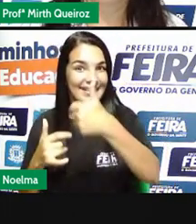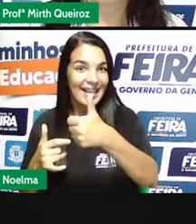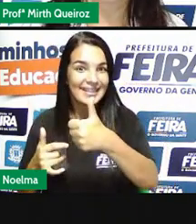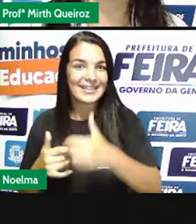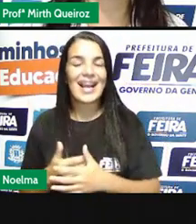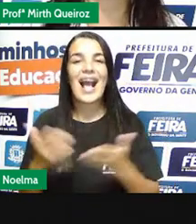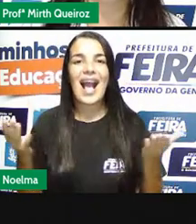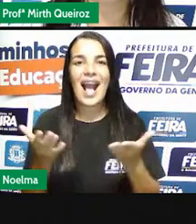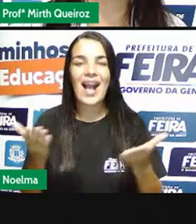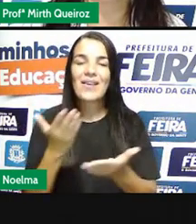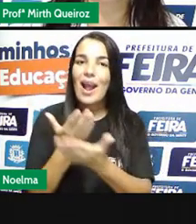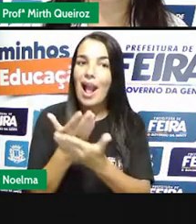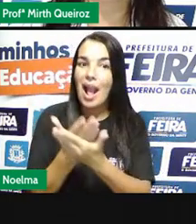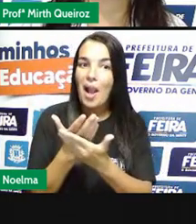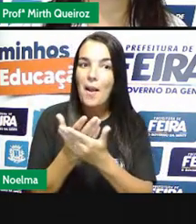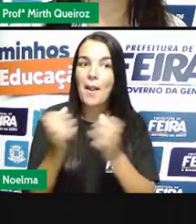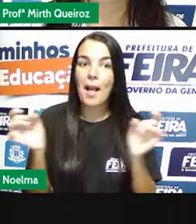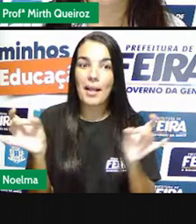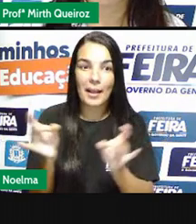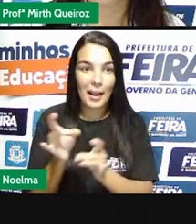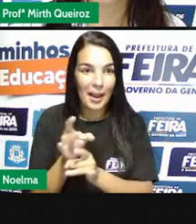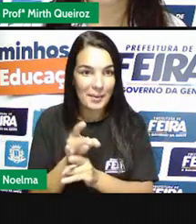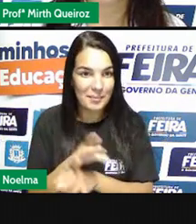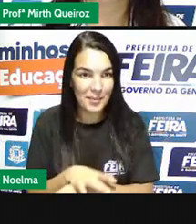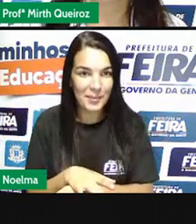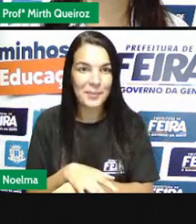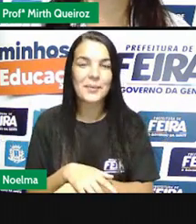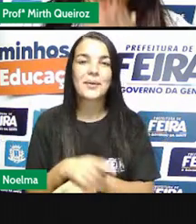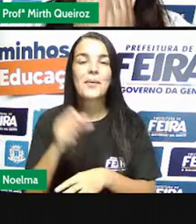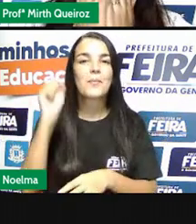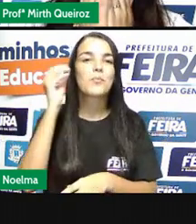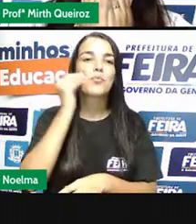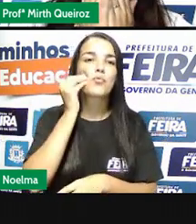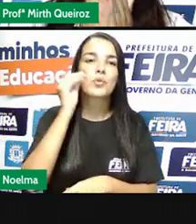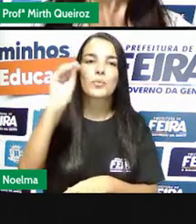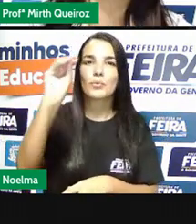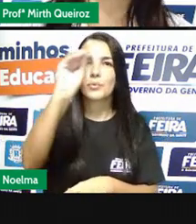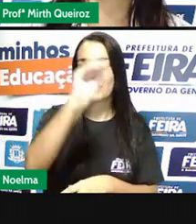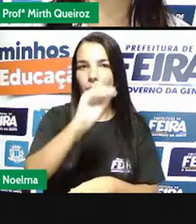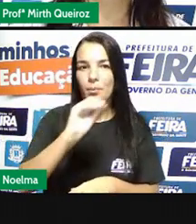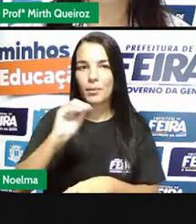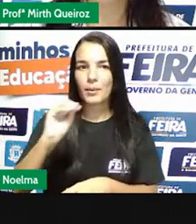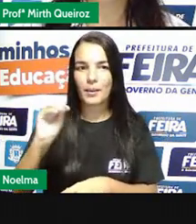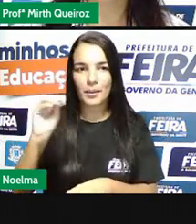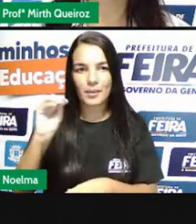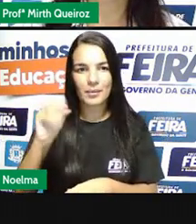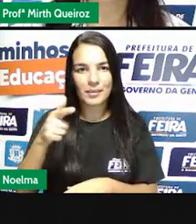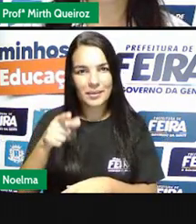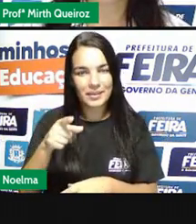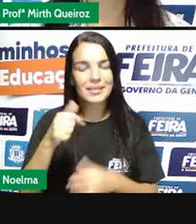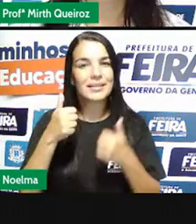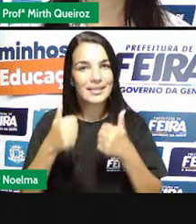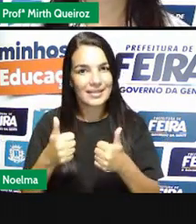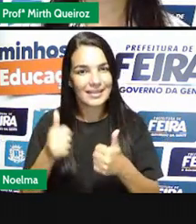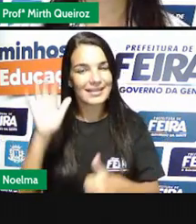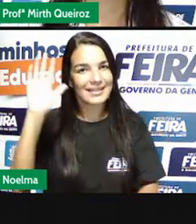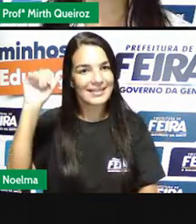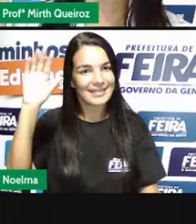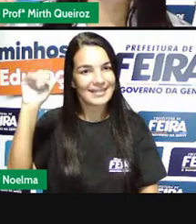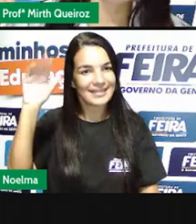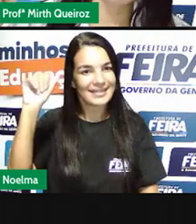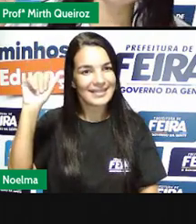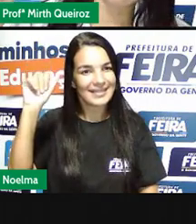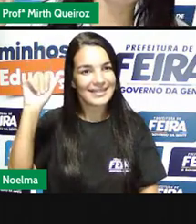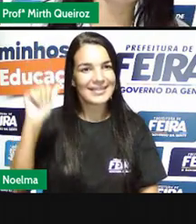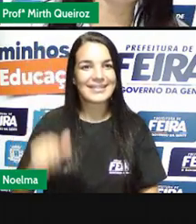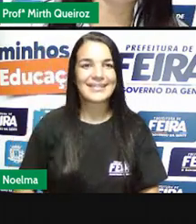certo a nossa aula ela se encerra por aqui um beijinho no coração de cada um de vocês e até